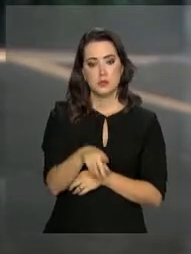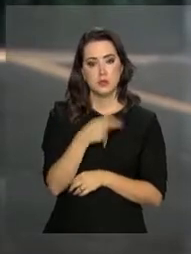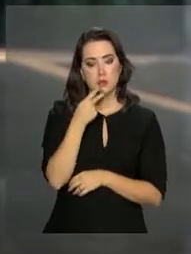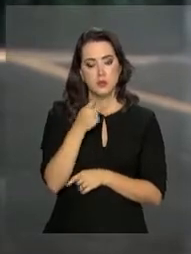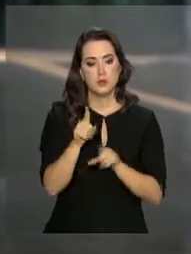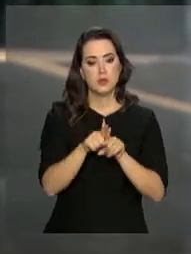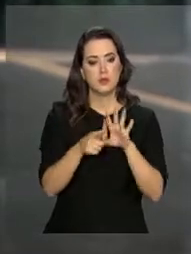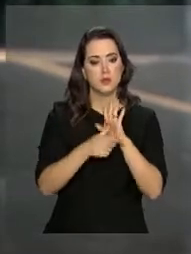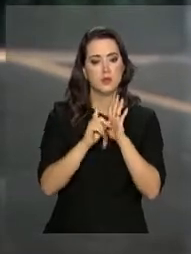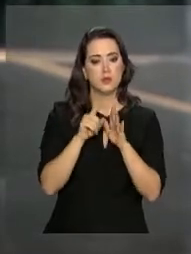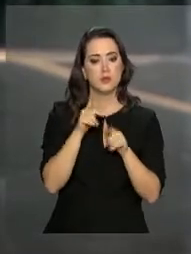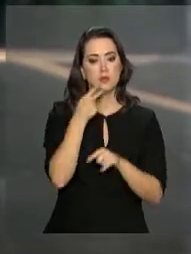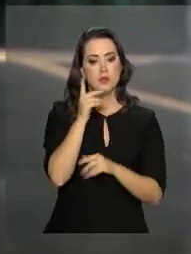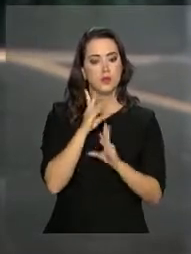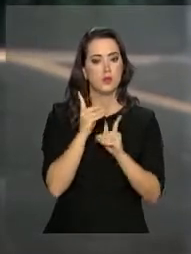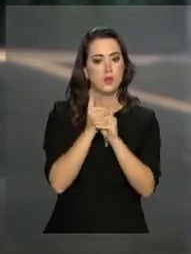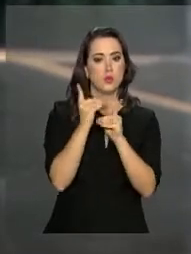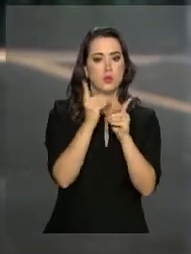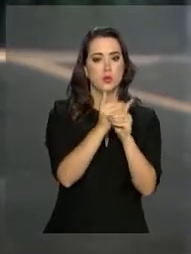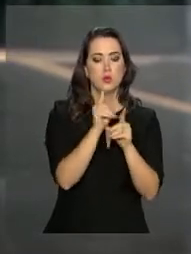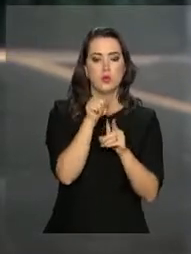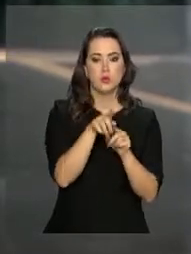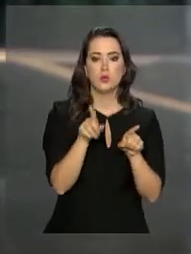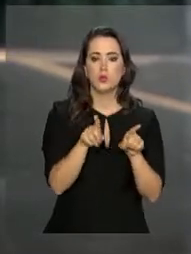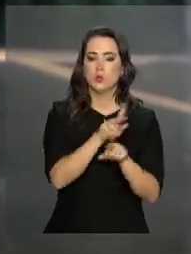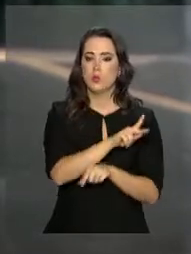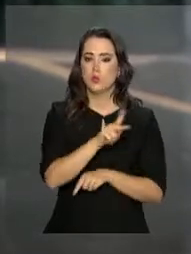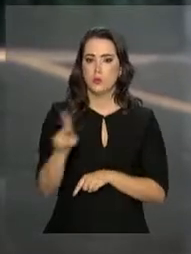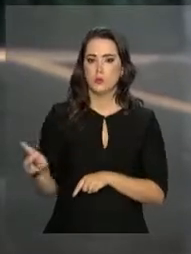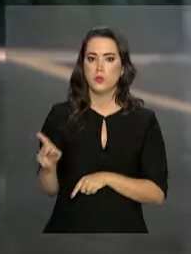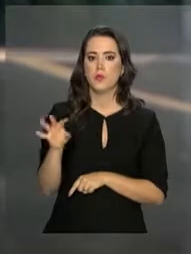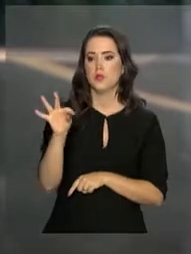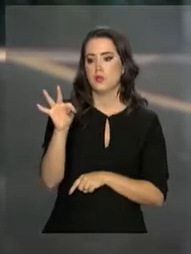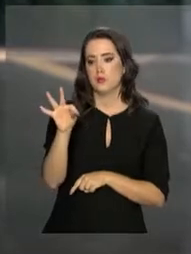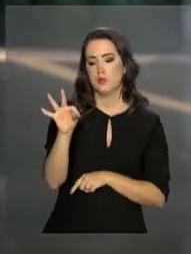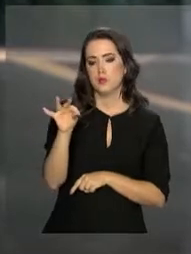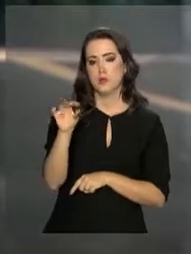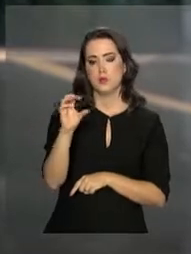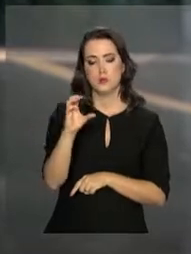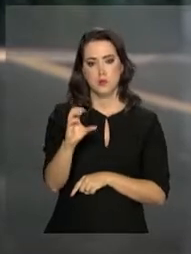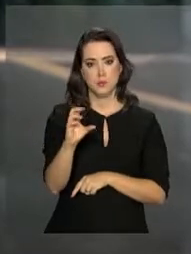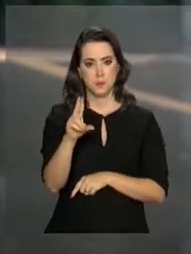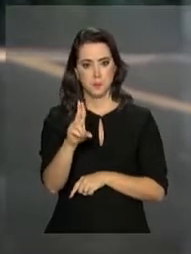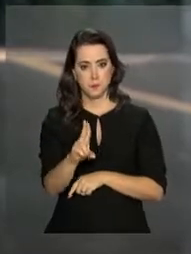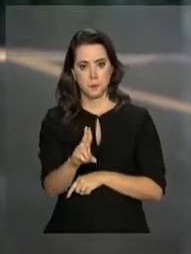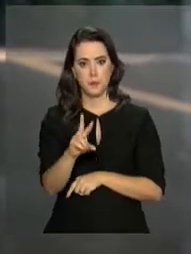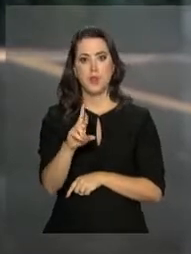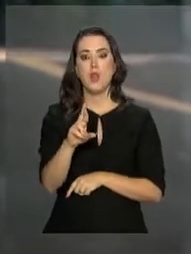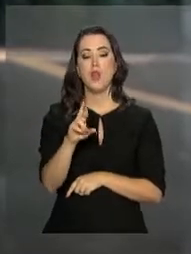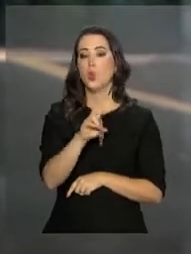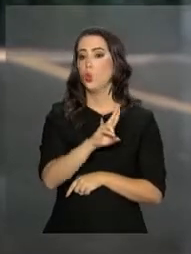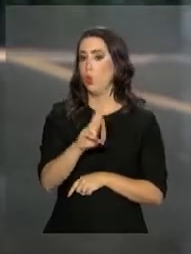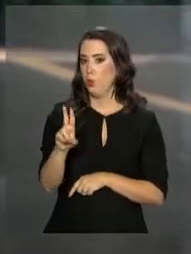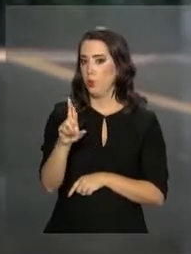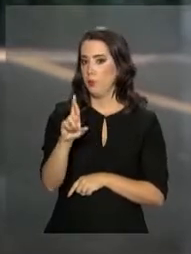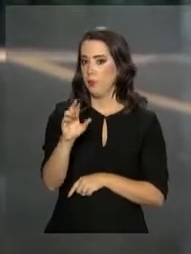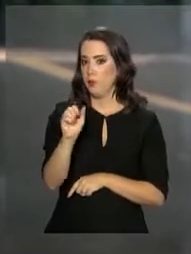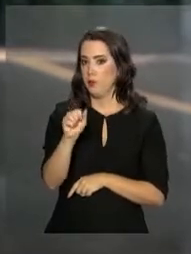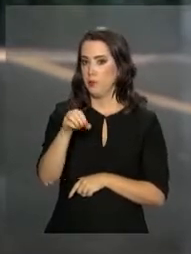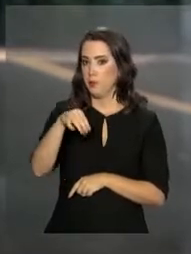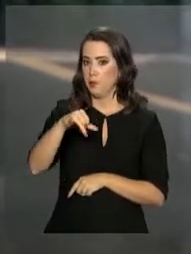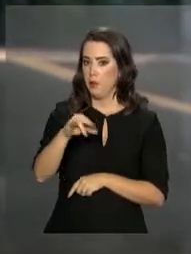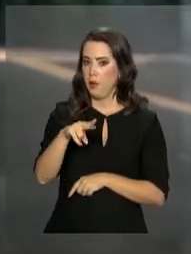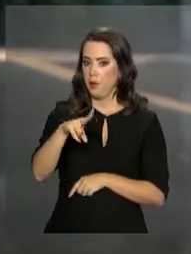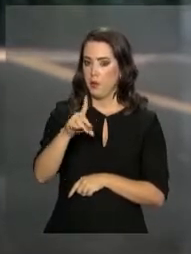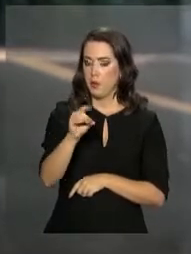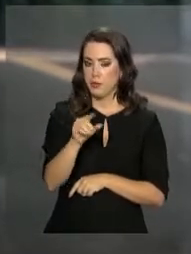mais cedo ele se encontrou com o presidente do tribunal de contas da união raimundo carreiro na saída do encontro